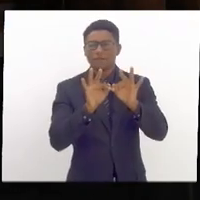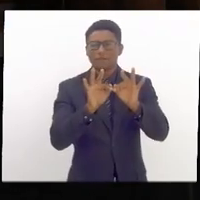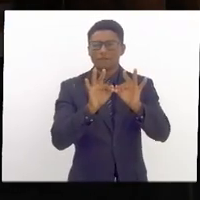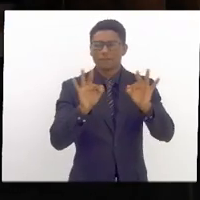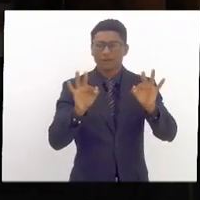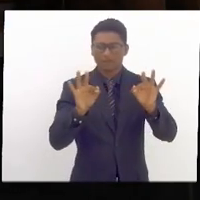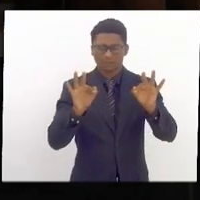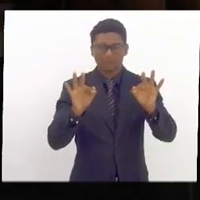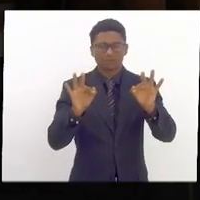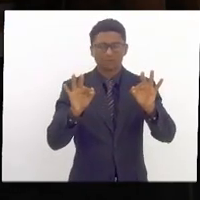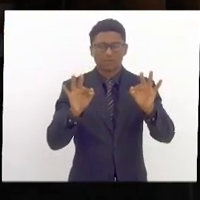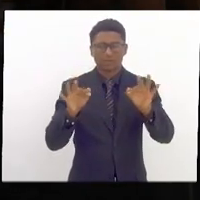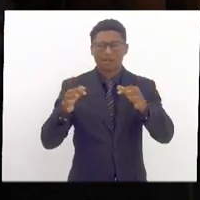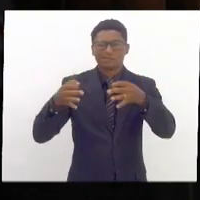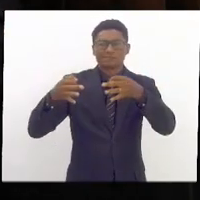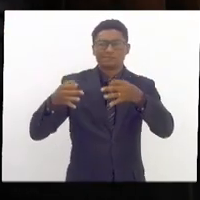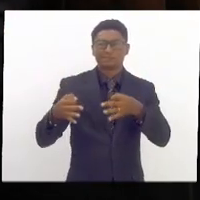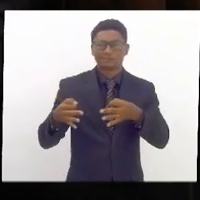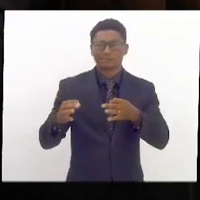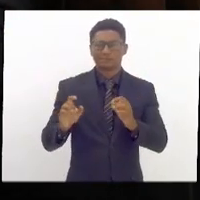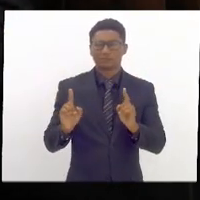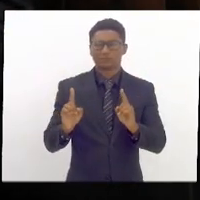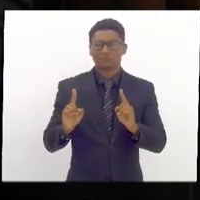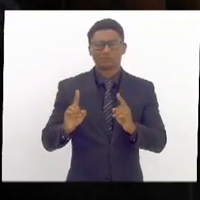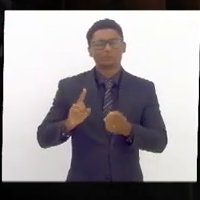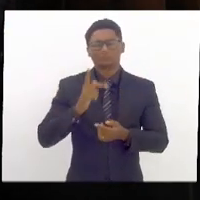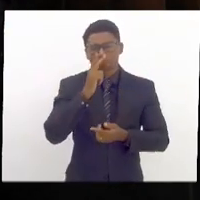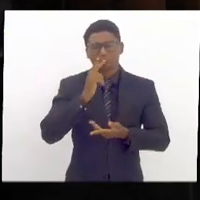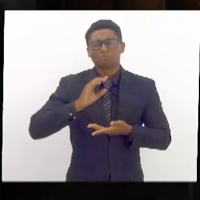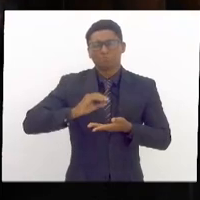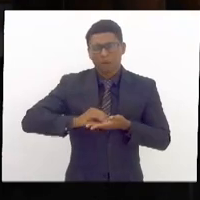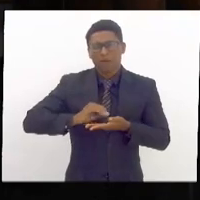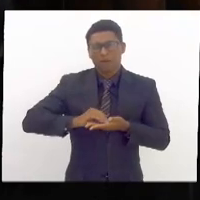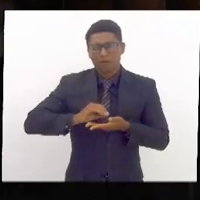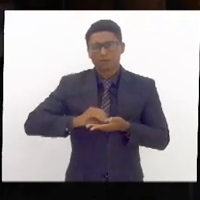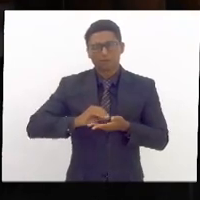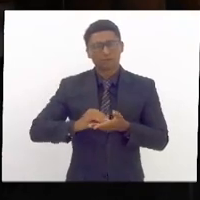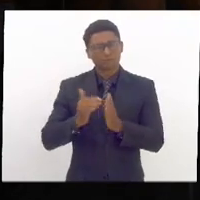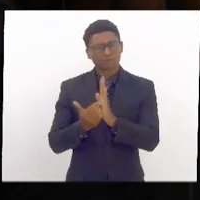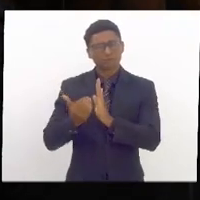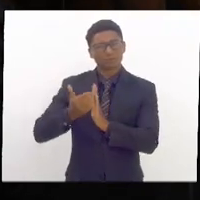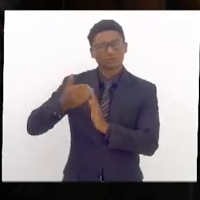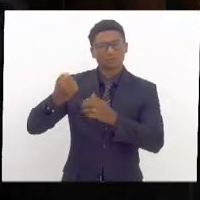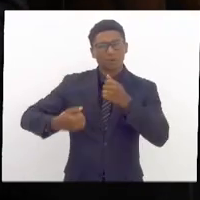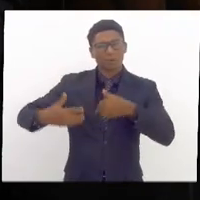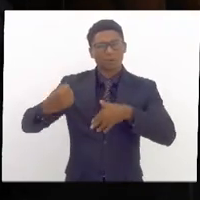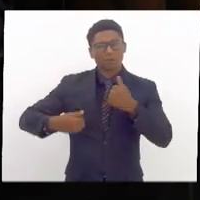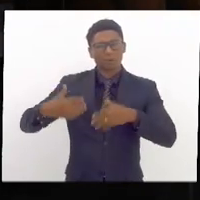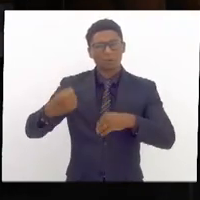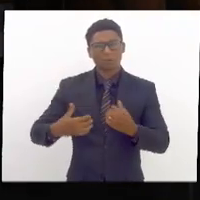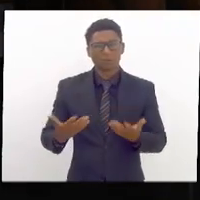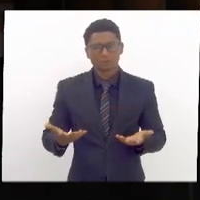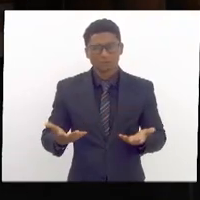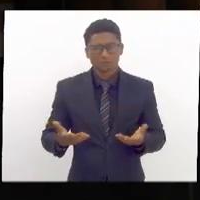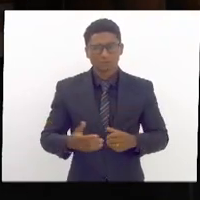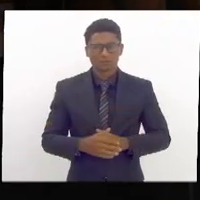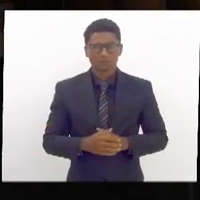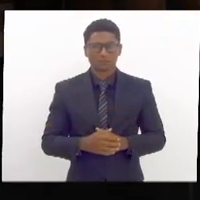essas ideias, enfim, que não são terminadas, se prestam a algum tipo de